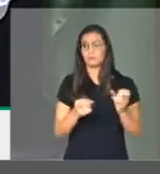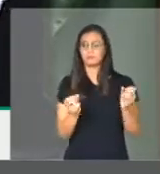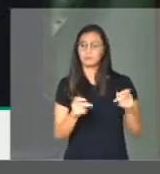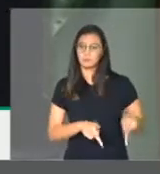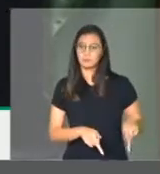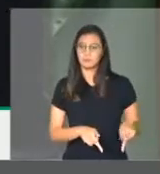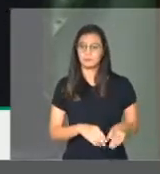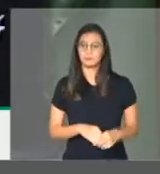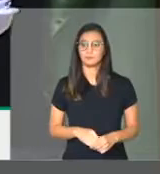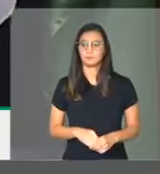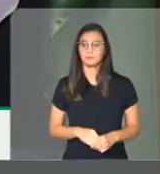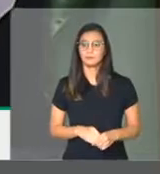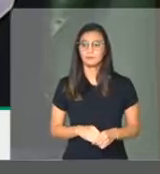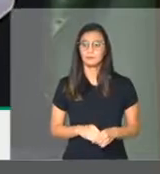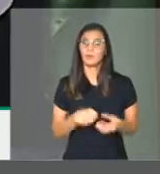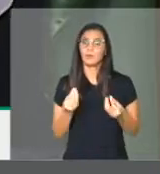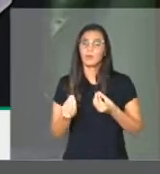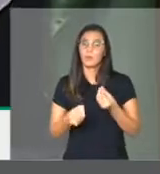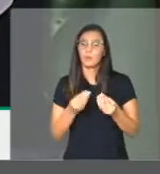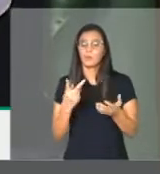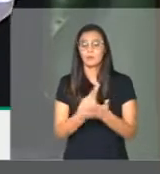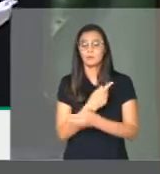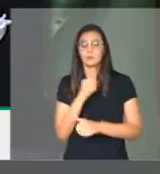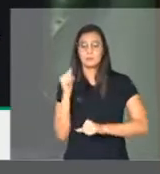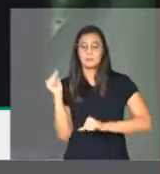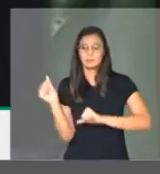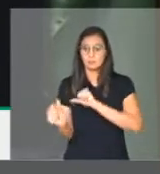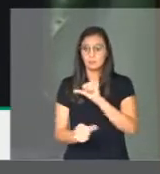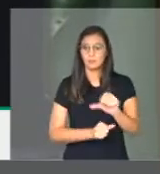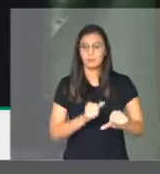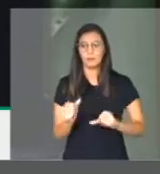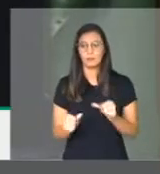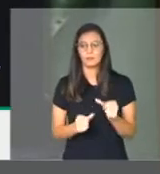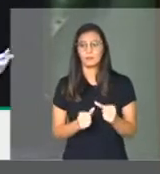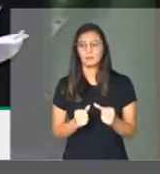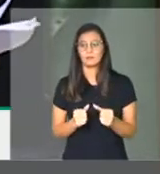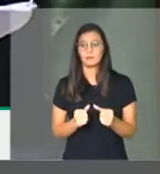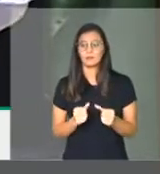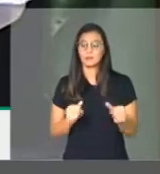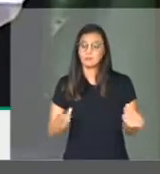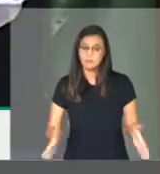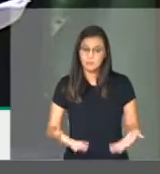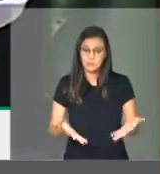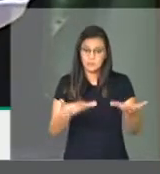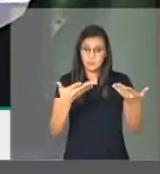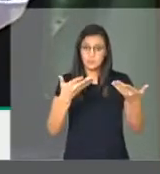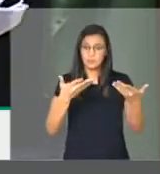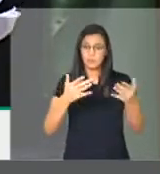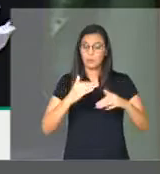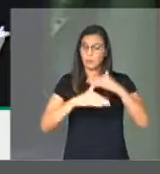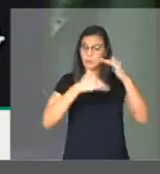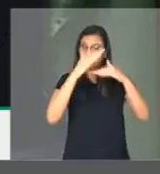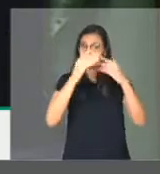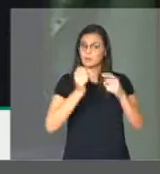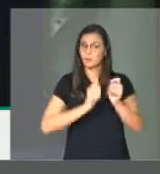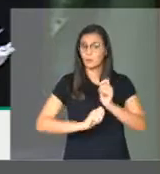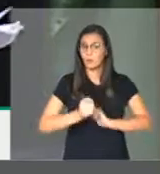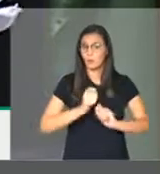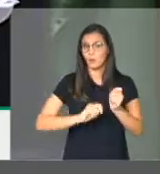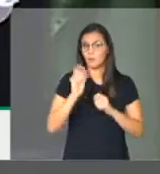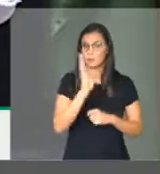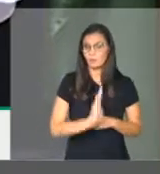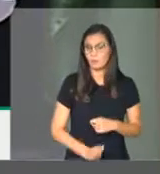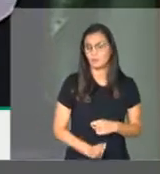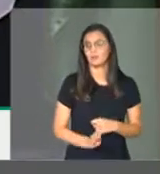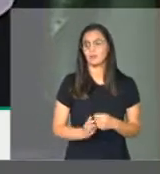seculares, sobre como operar mudanças que favoreçam a retomada do crescimento econômico, a empregabilidade,